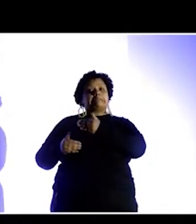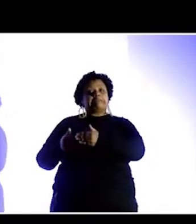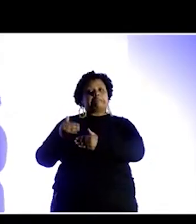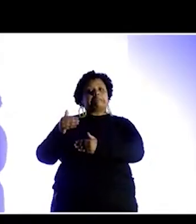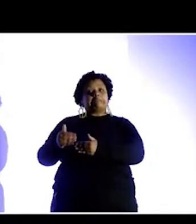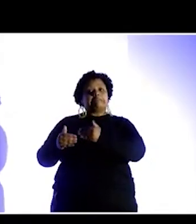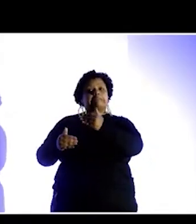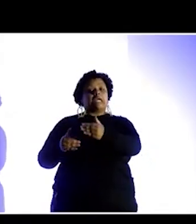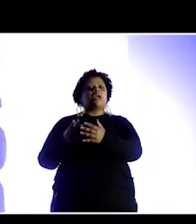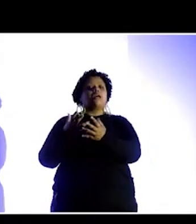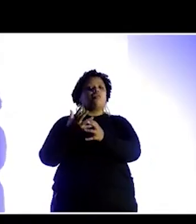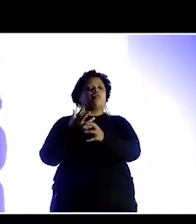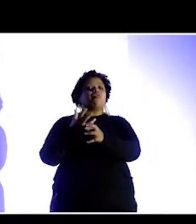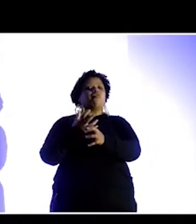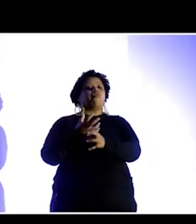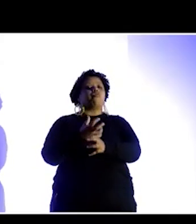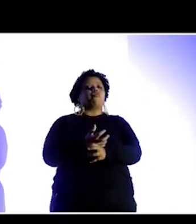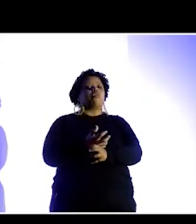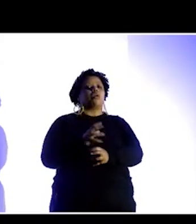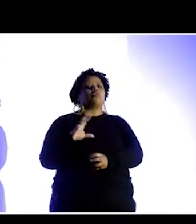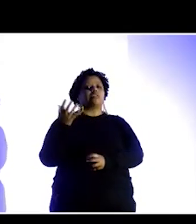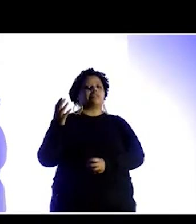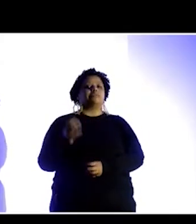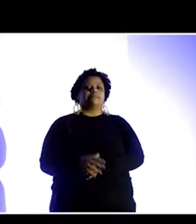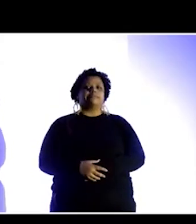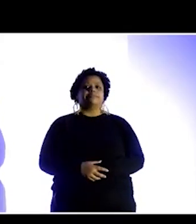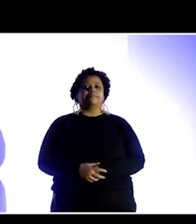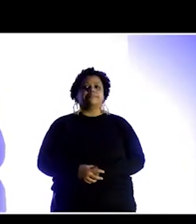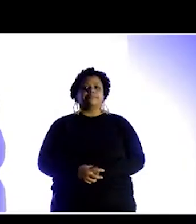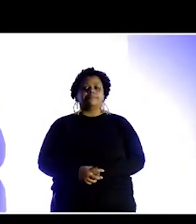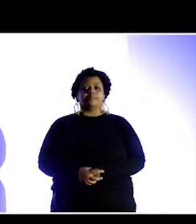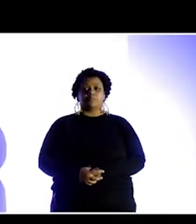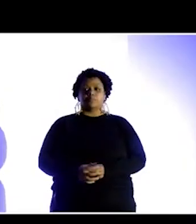esse caminho para essa condição de aridez.